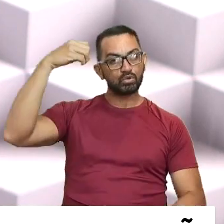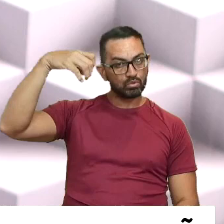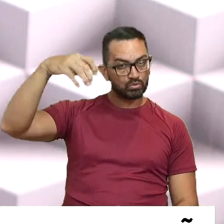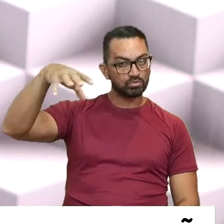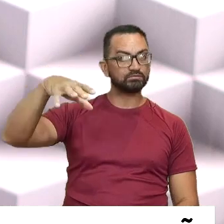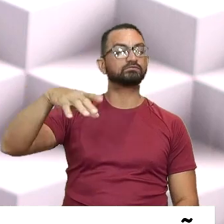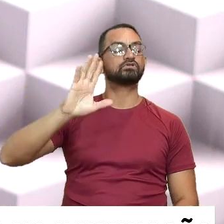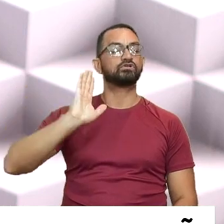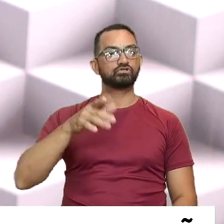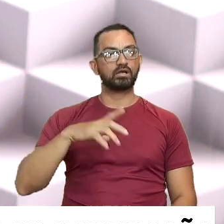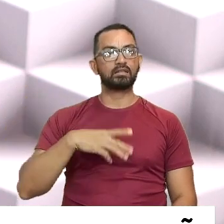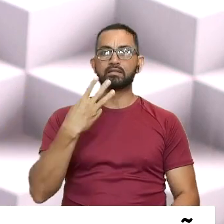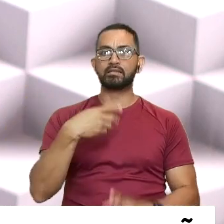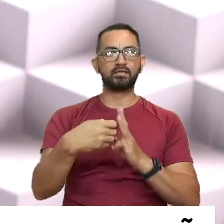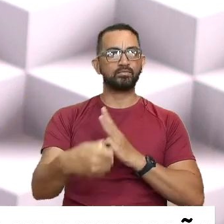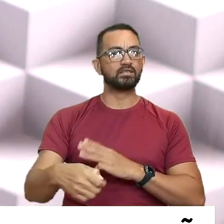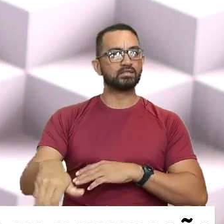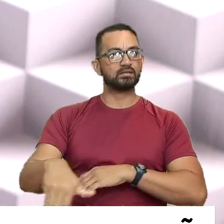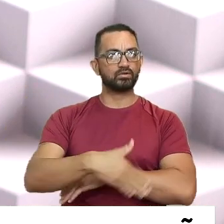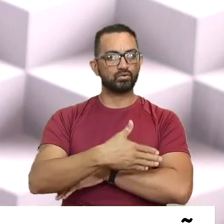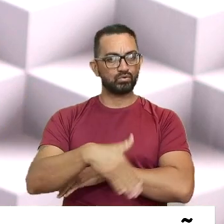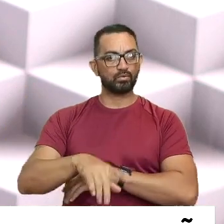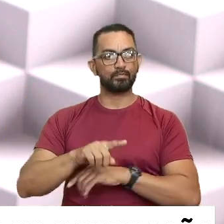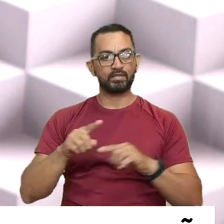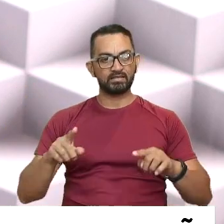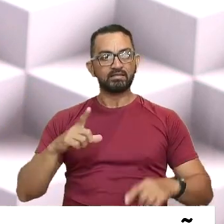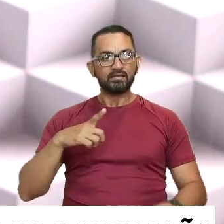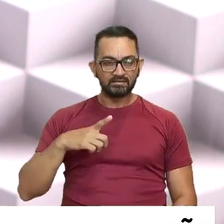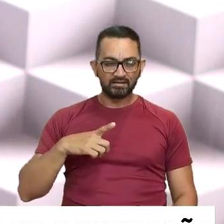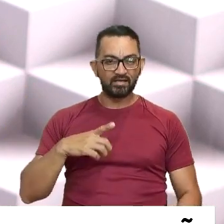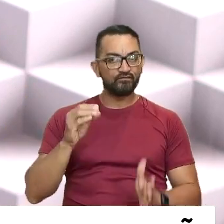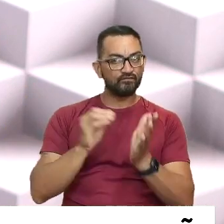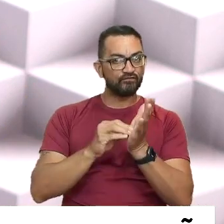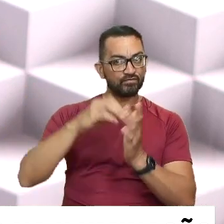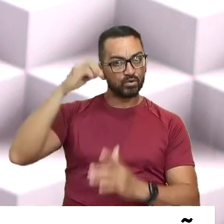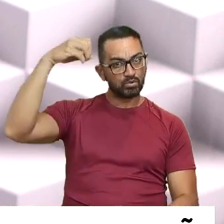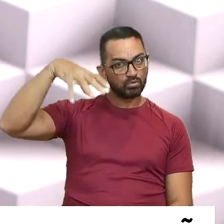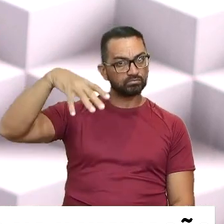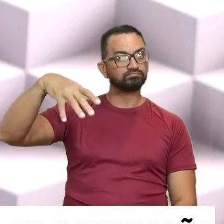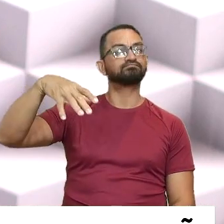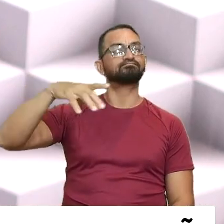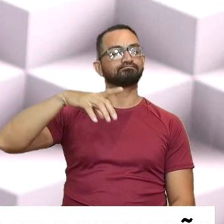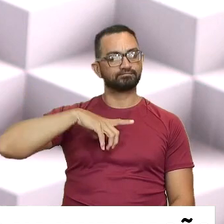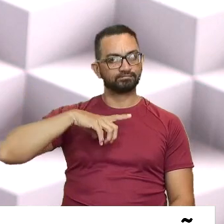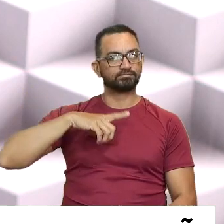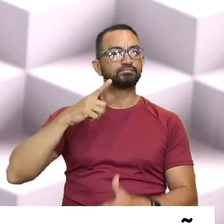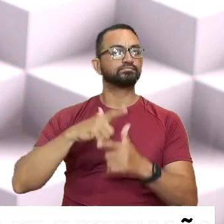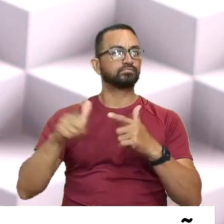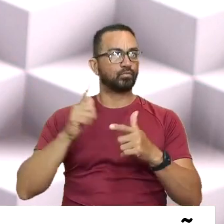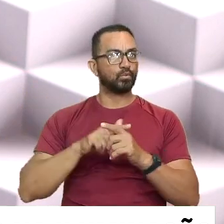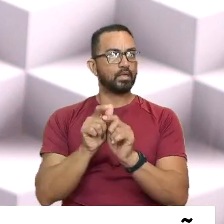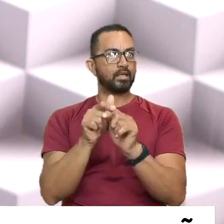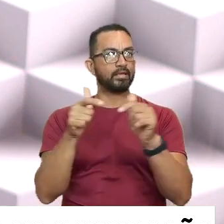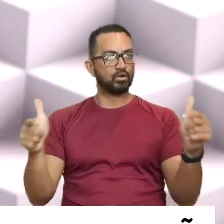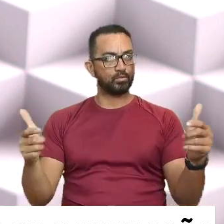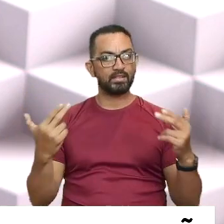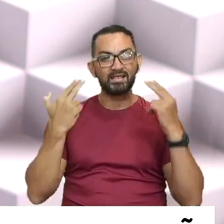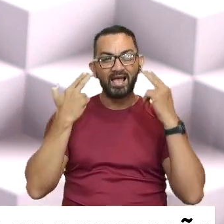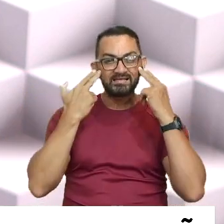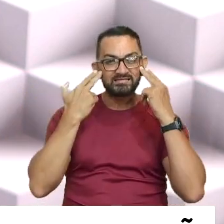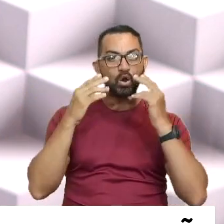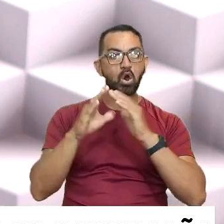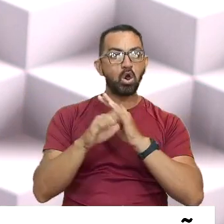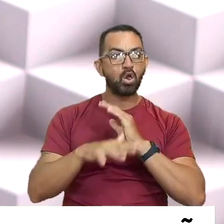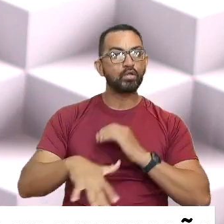falta de iluminação já há mais de 3 meses na rua. E segundo eles, essa falta de iluminação pública está causando também o aumento